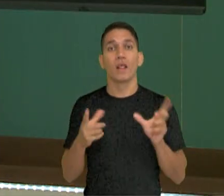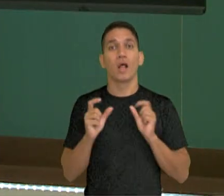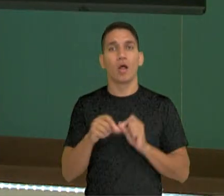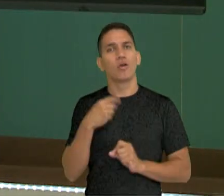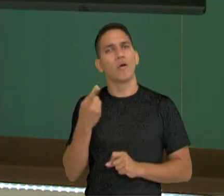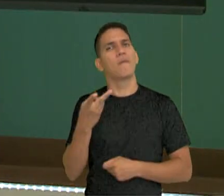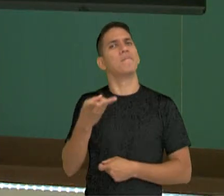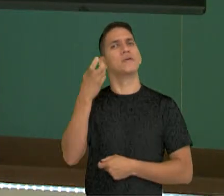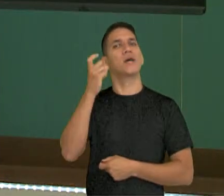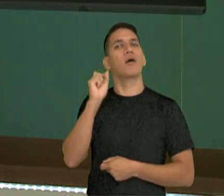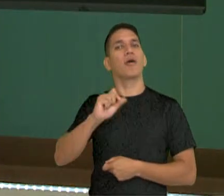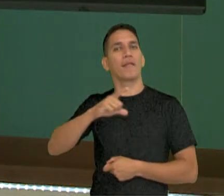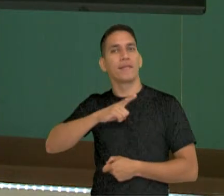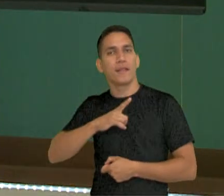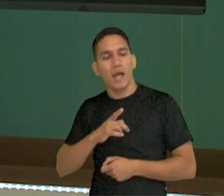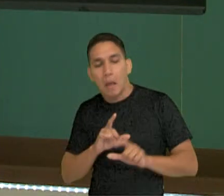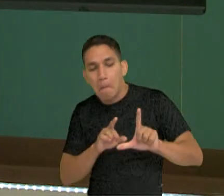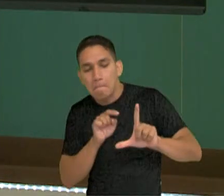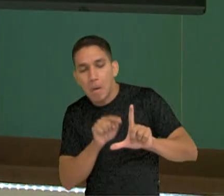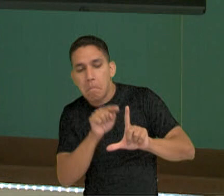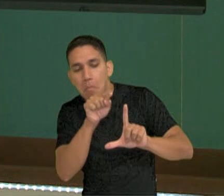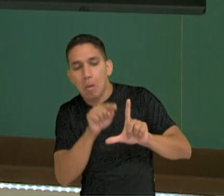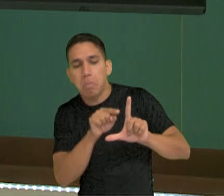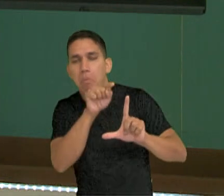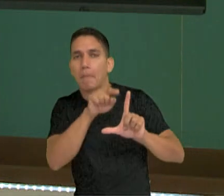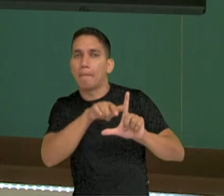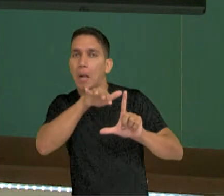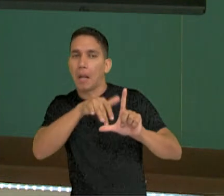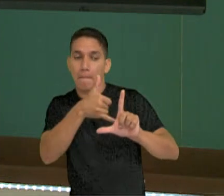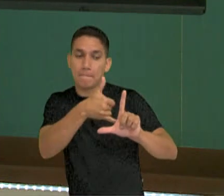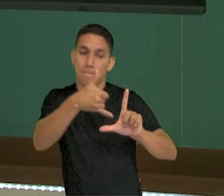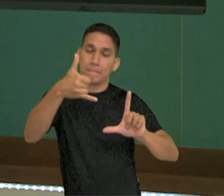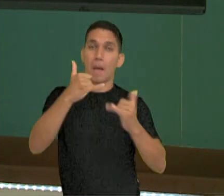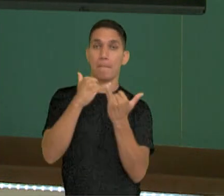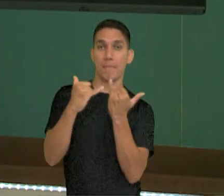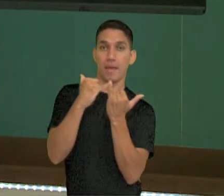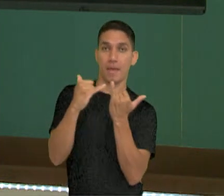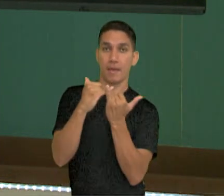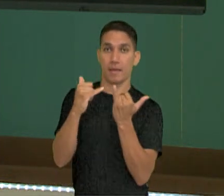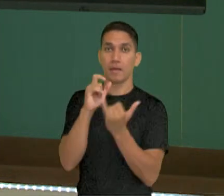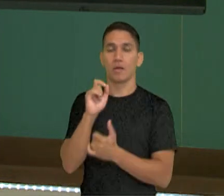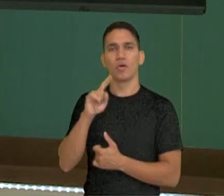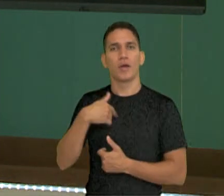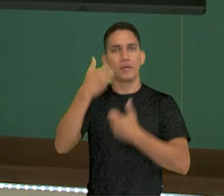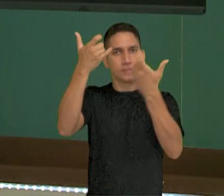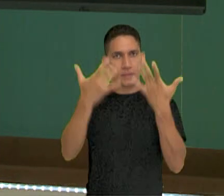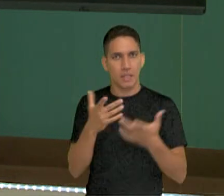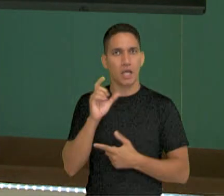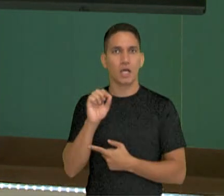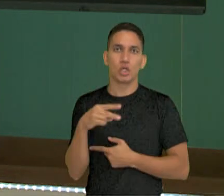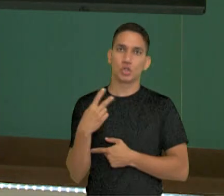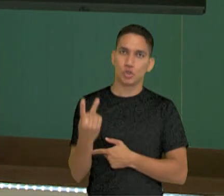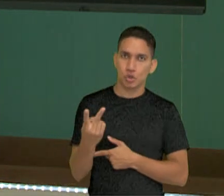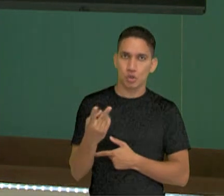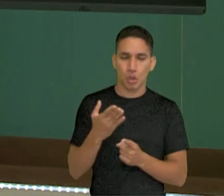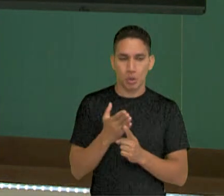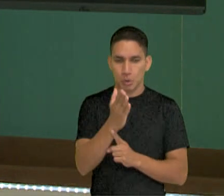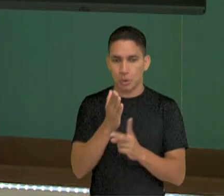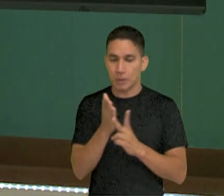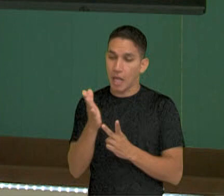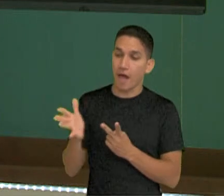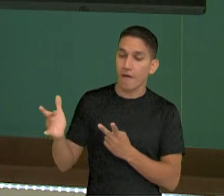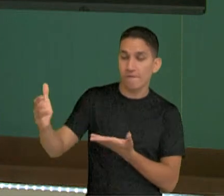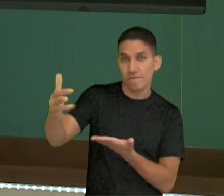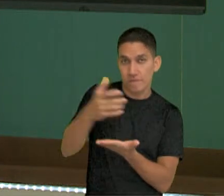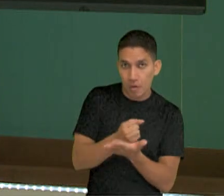vai vendo a representatividade de uma média, porque lembra que eu falei, né? Duas séries de dados, duas séries de